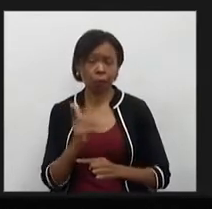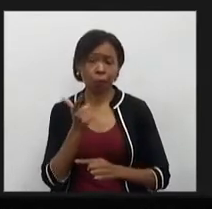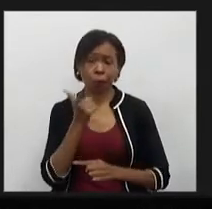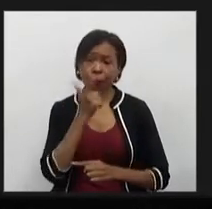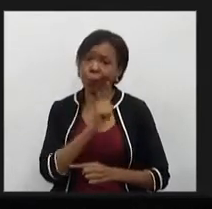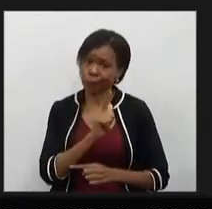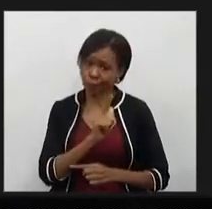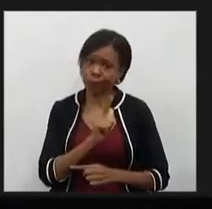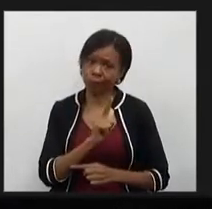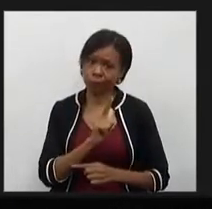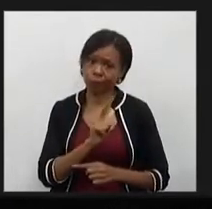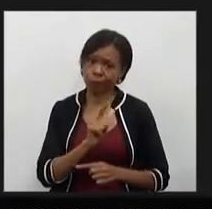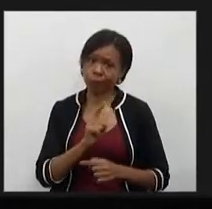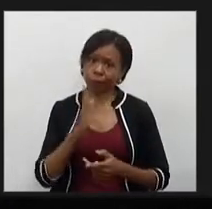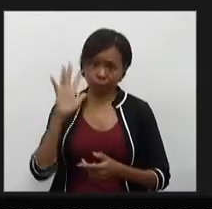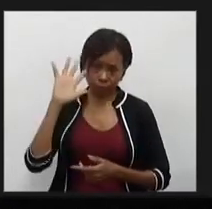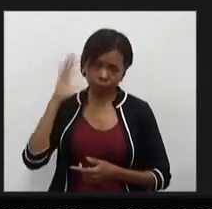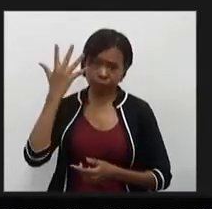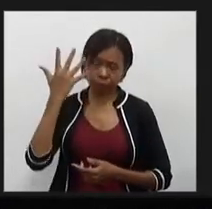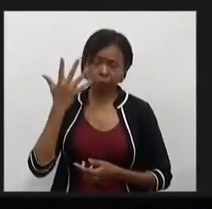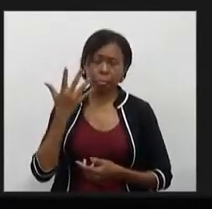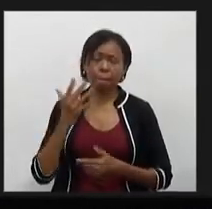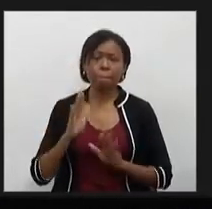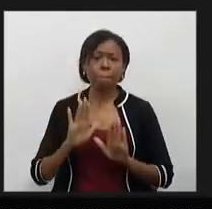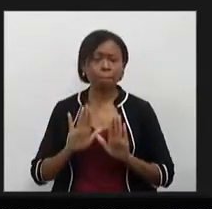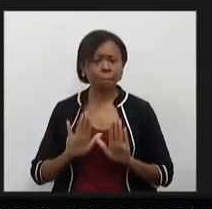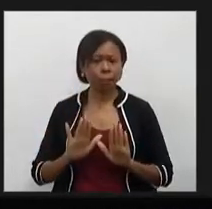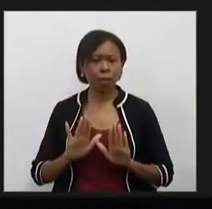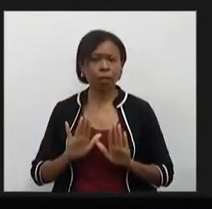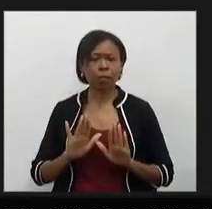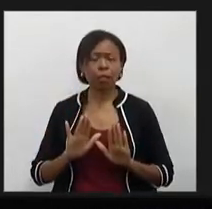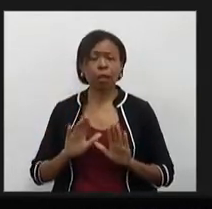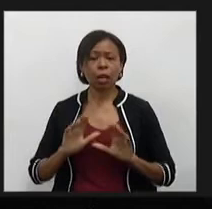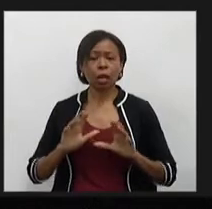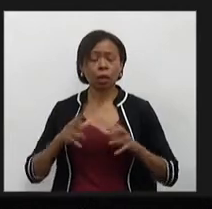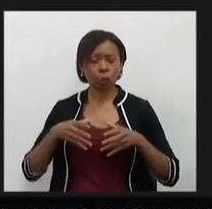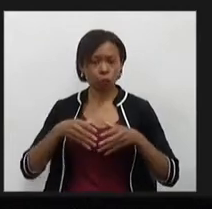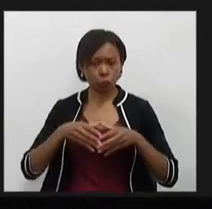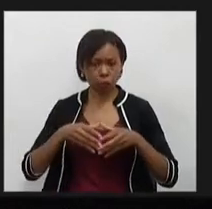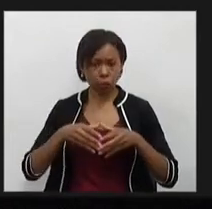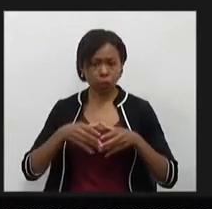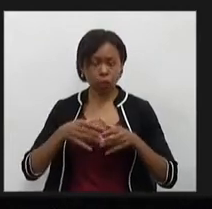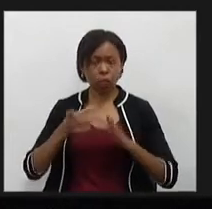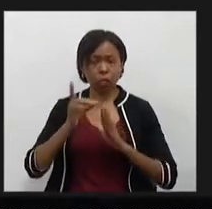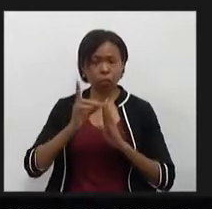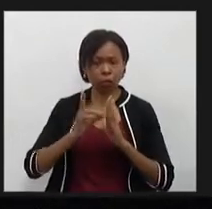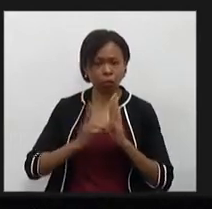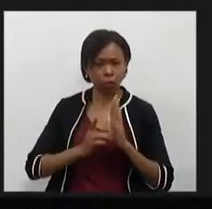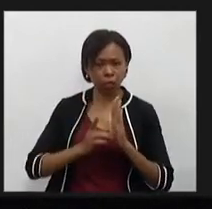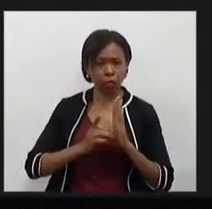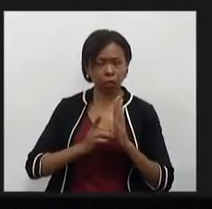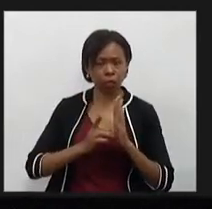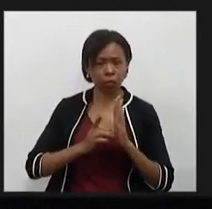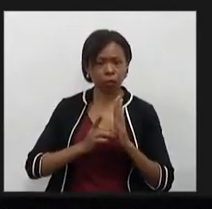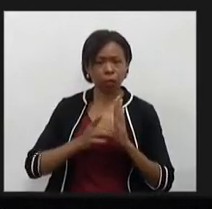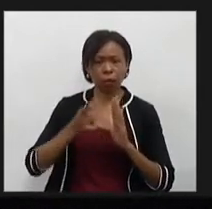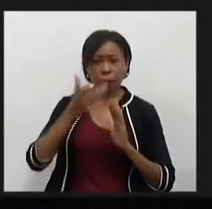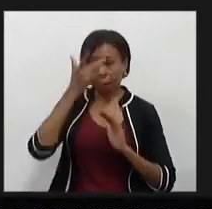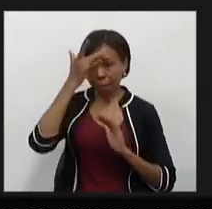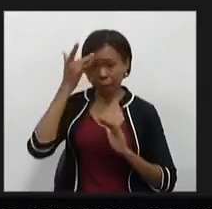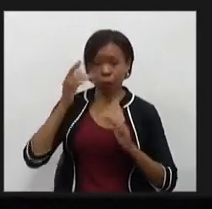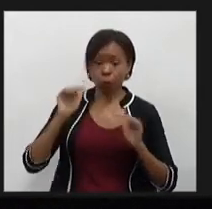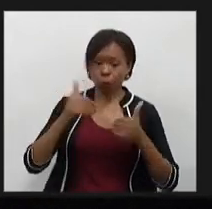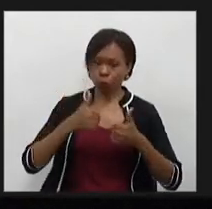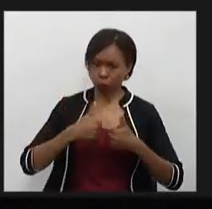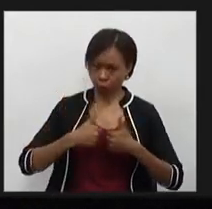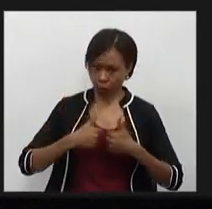nessa demanda. Mas a Comissão de Defesa dos Direitos da Pessoa com Autismo, ela se coloca